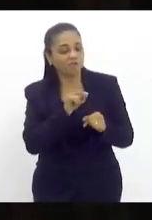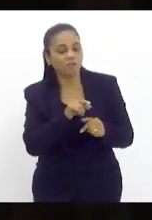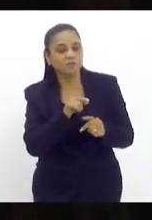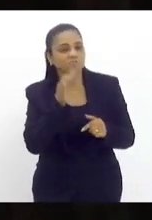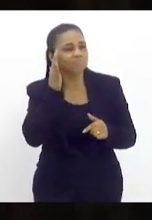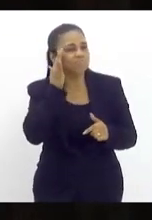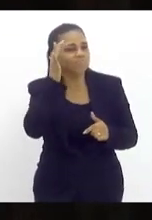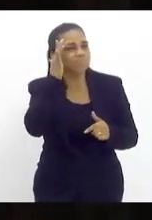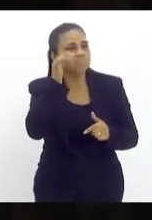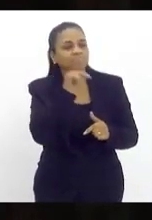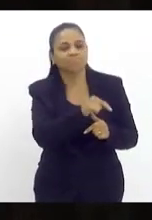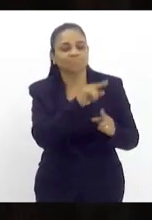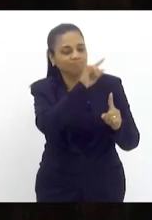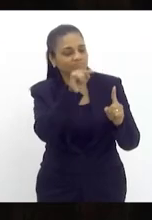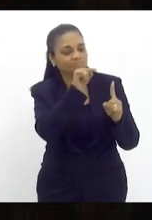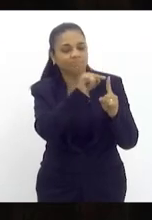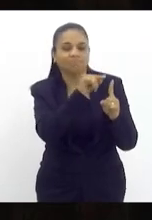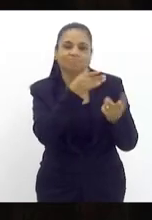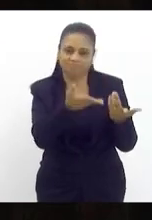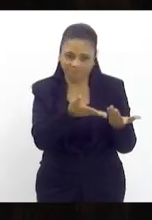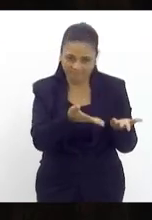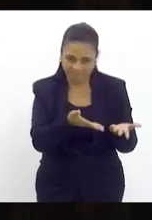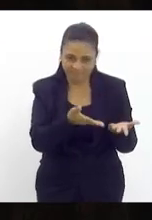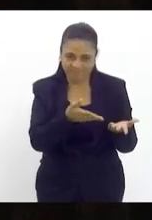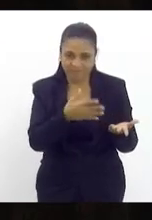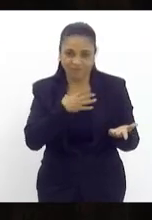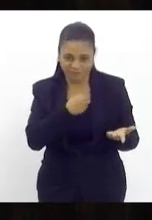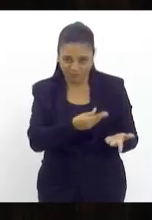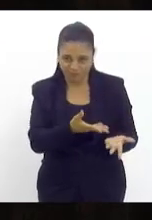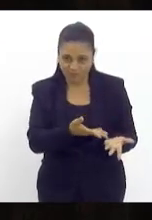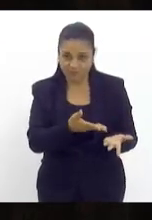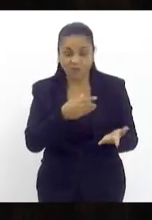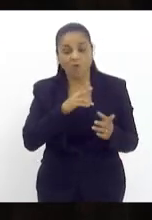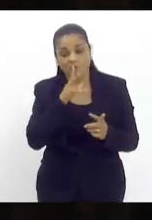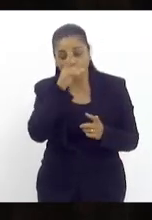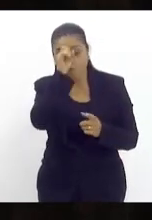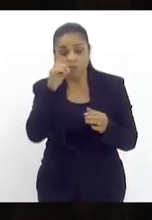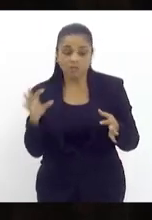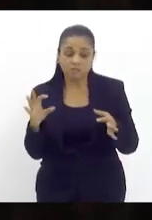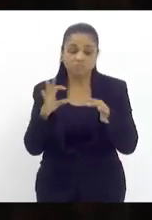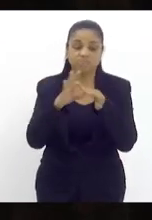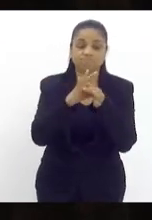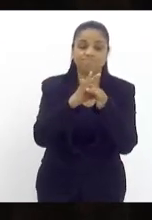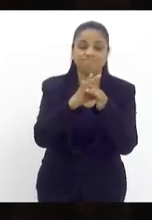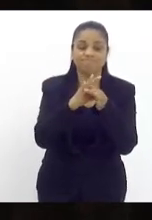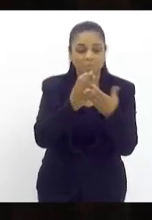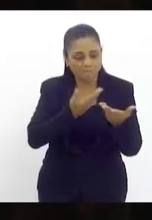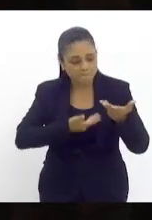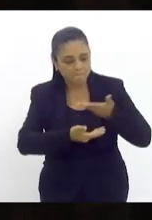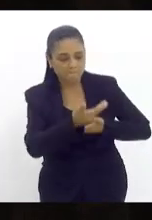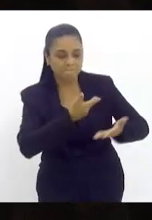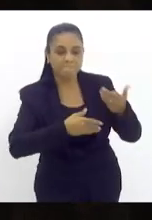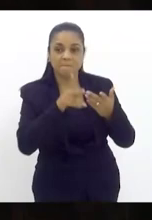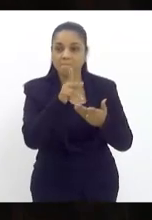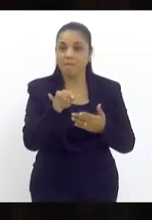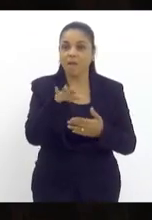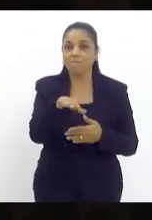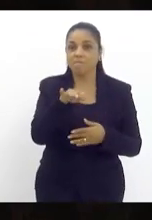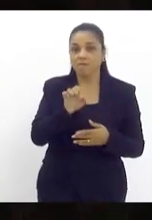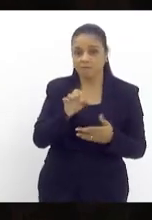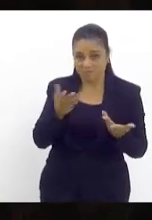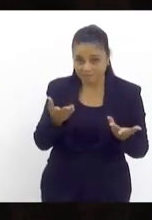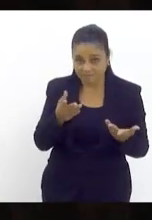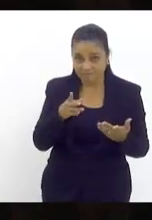acertar qual era a meta ou o sonho do filho. E por que isso fortalecia vínculos? Né? Porque os pais começavam